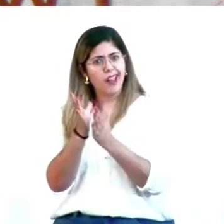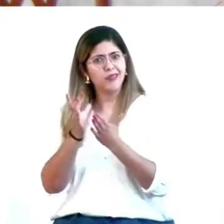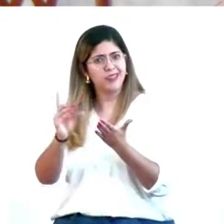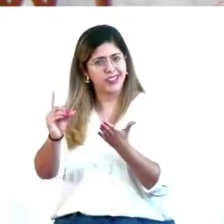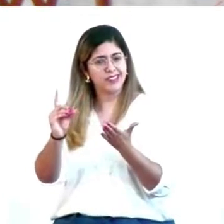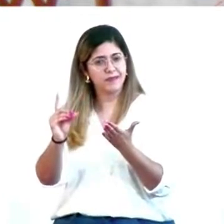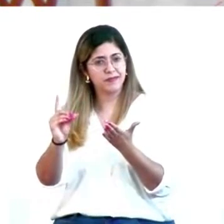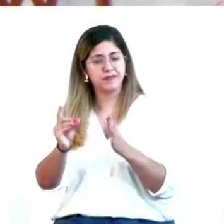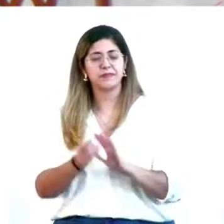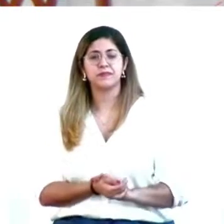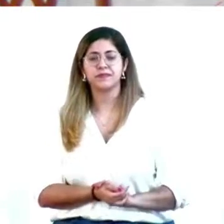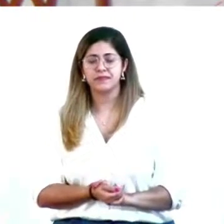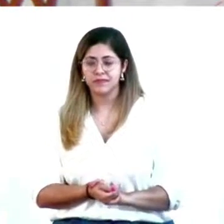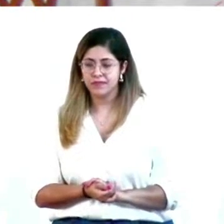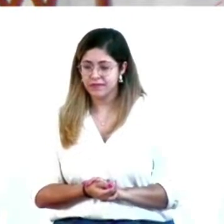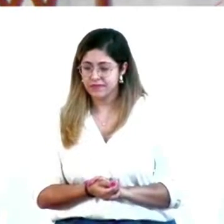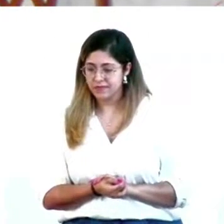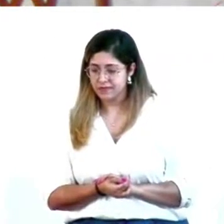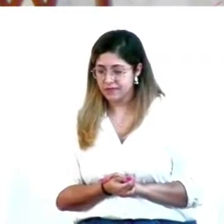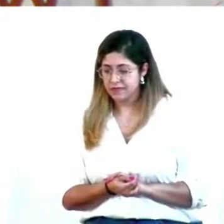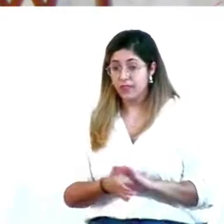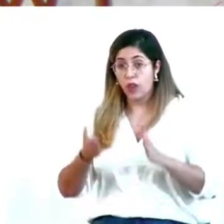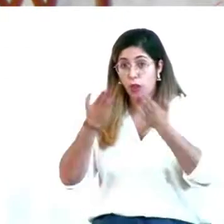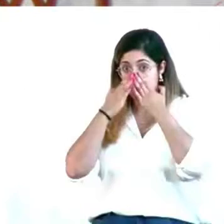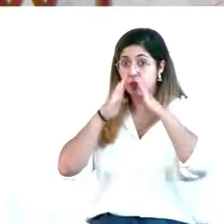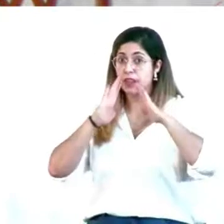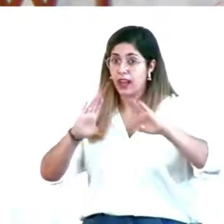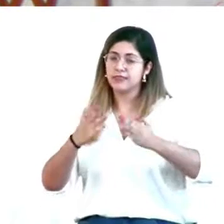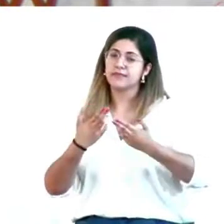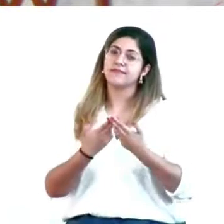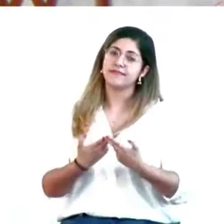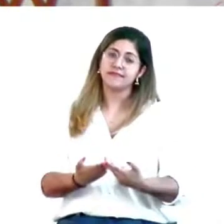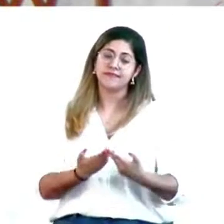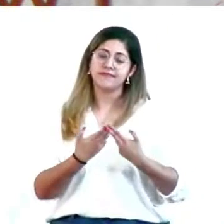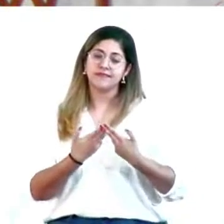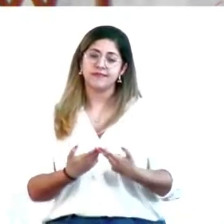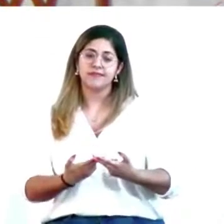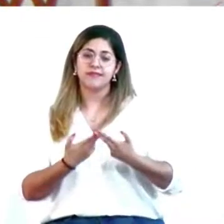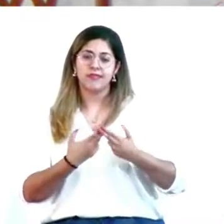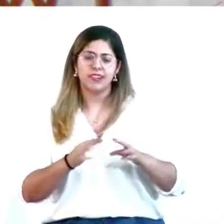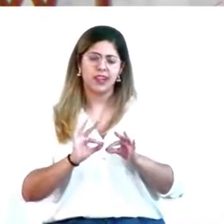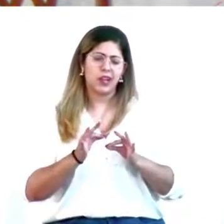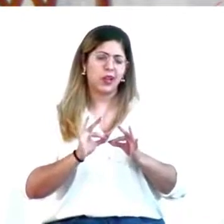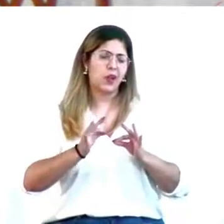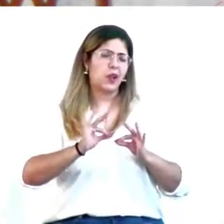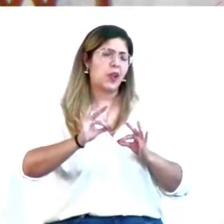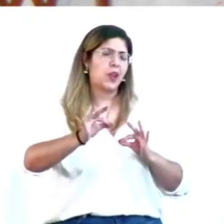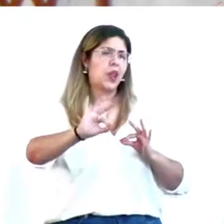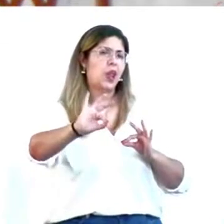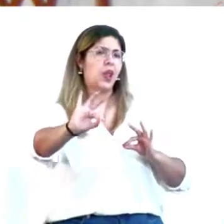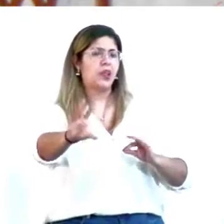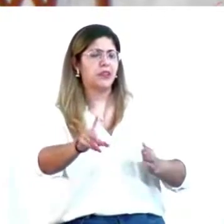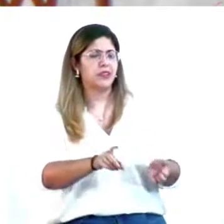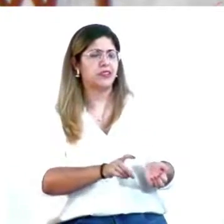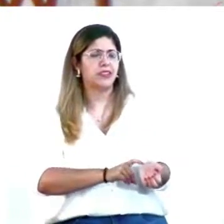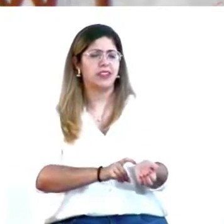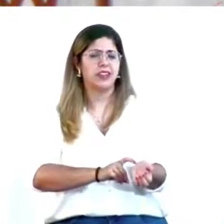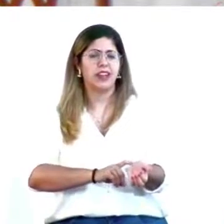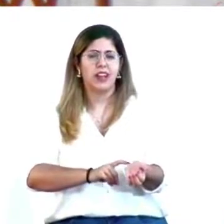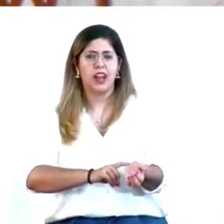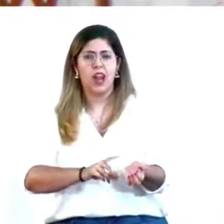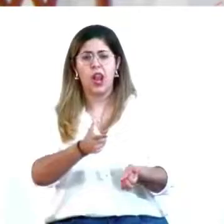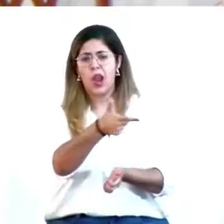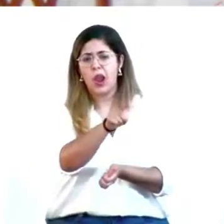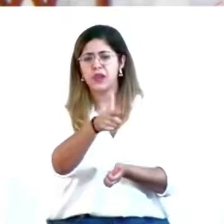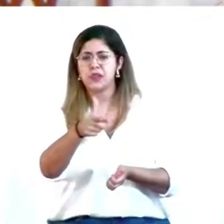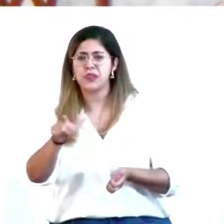características, como lemos na liturgia: humildade, mansidão, longanimidade, suportando uns aos outros e